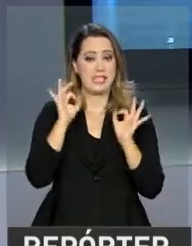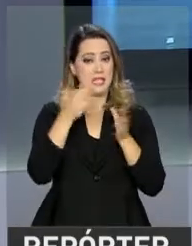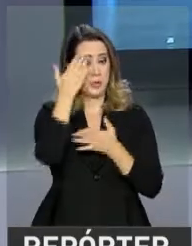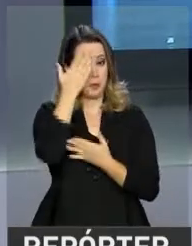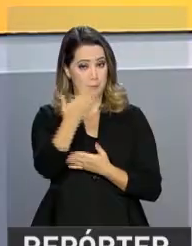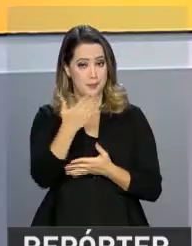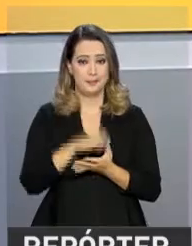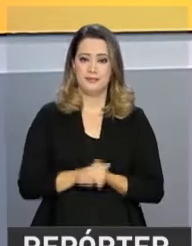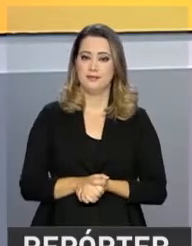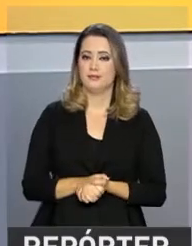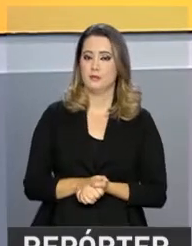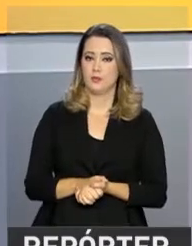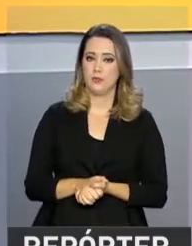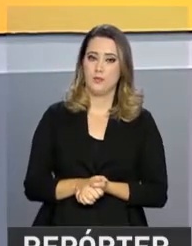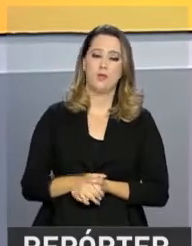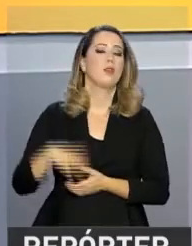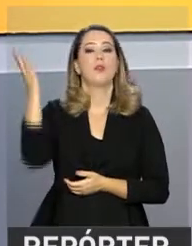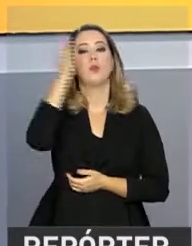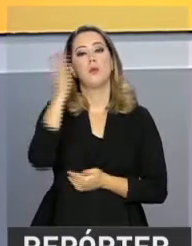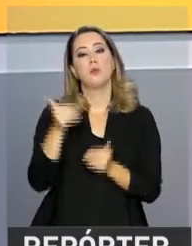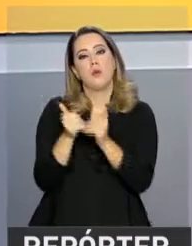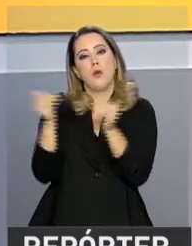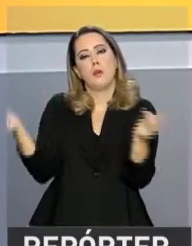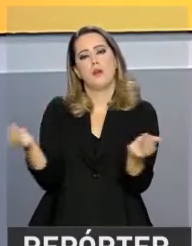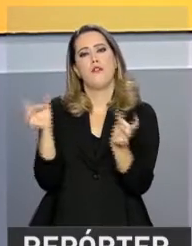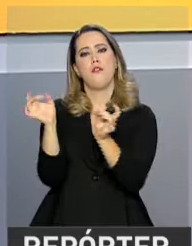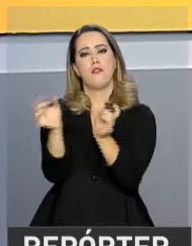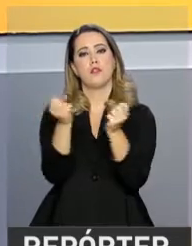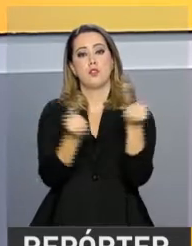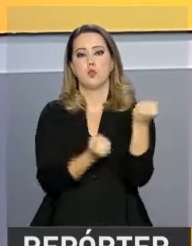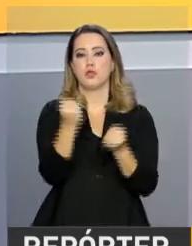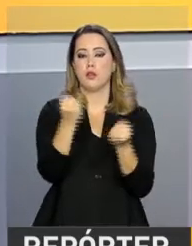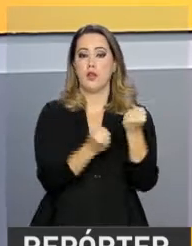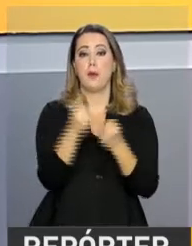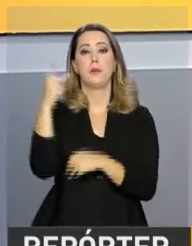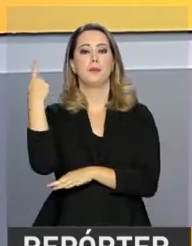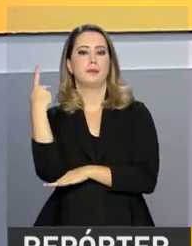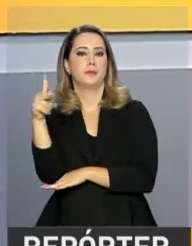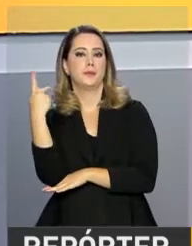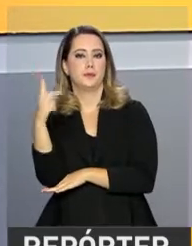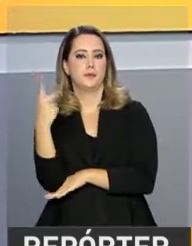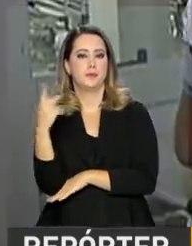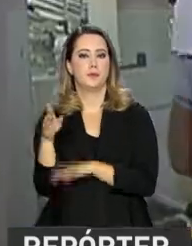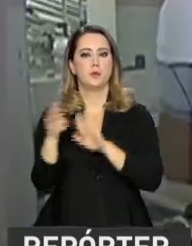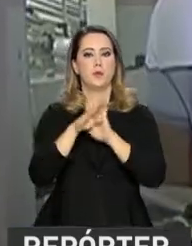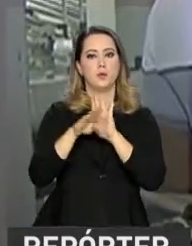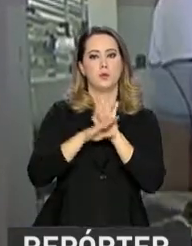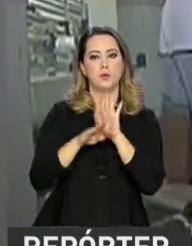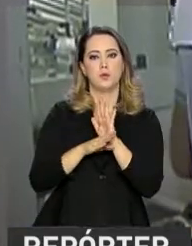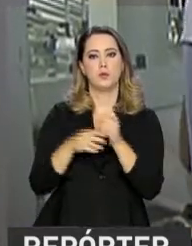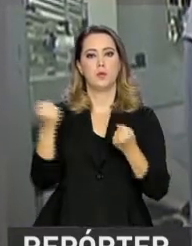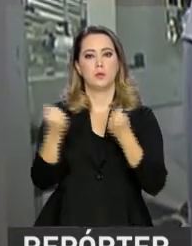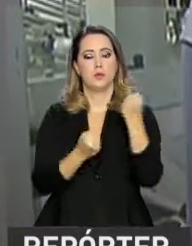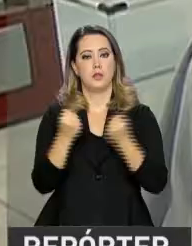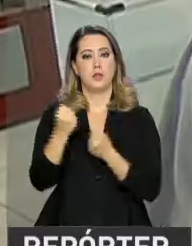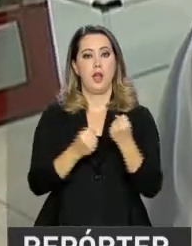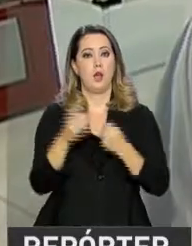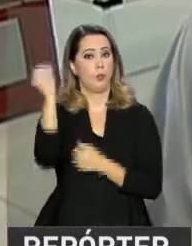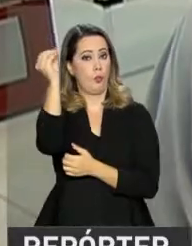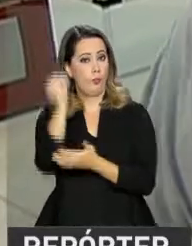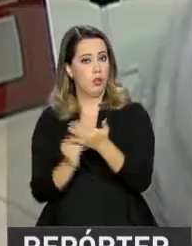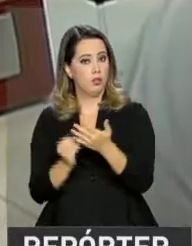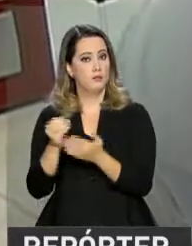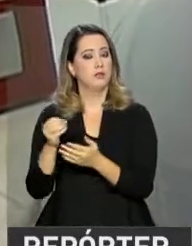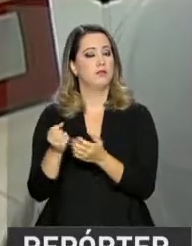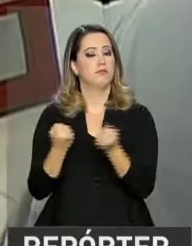pablo o brasil vai ampliar a venda de veículos para o paraguai o programa veículo zero quilômetro para a